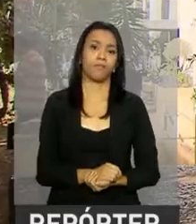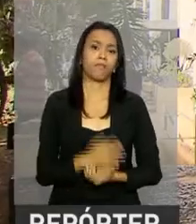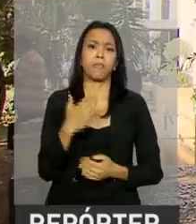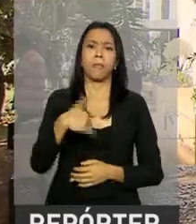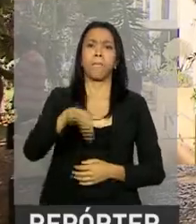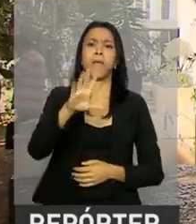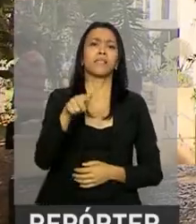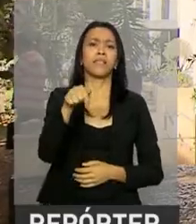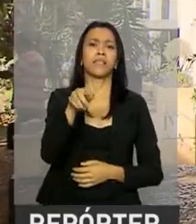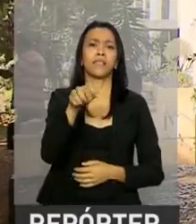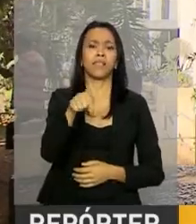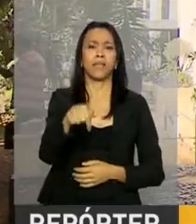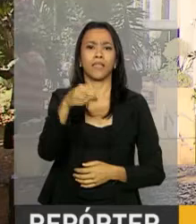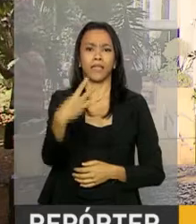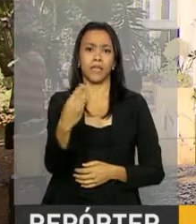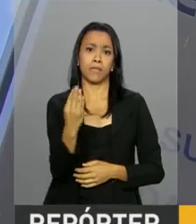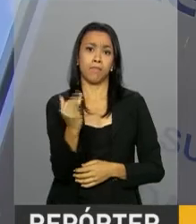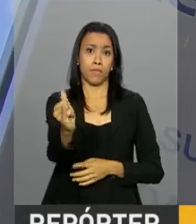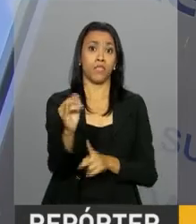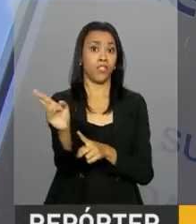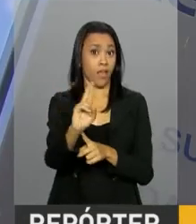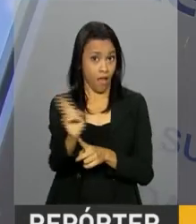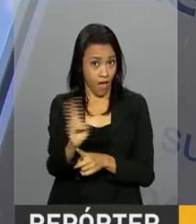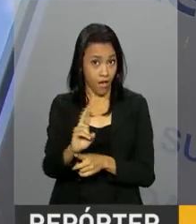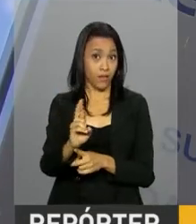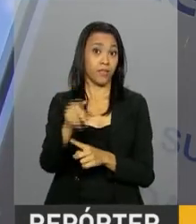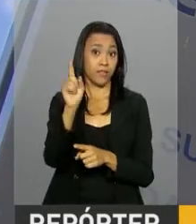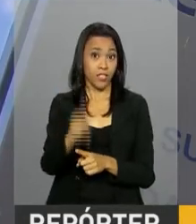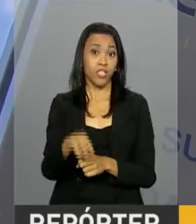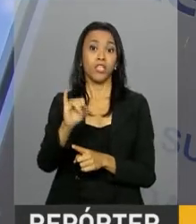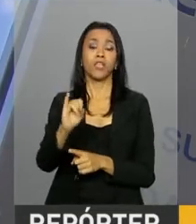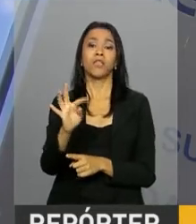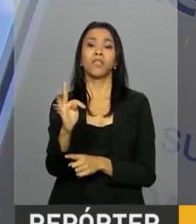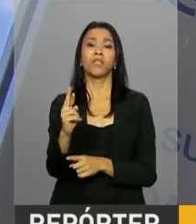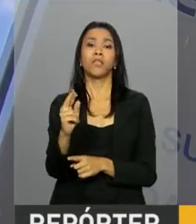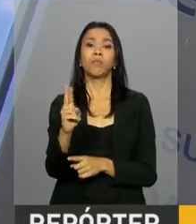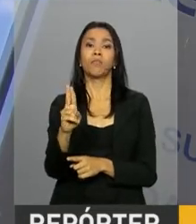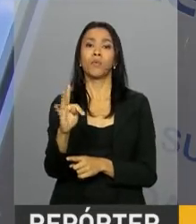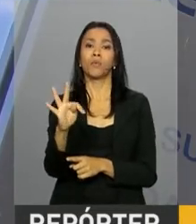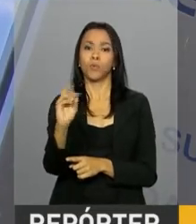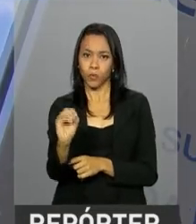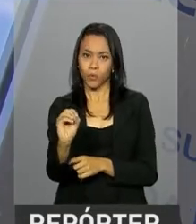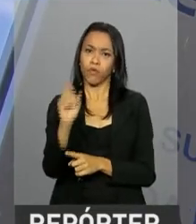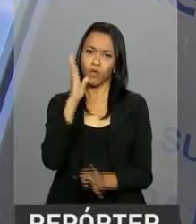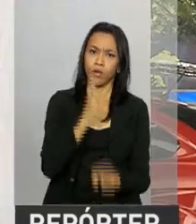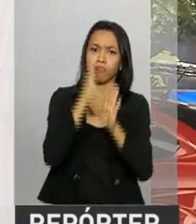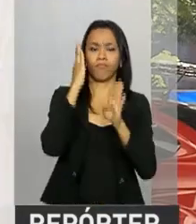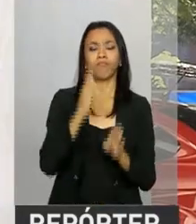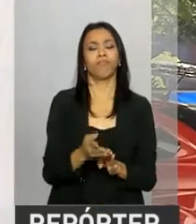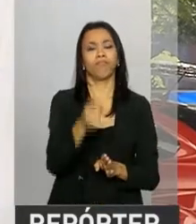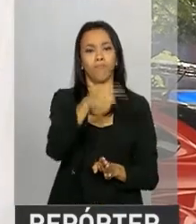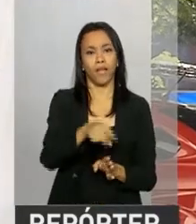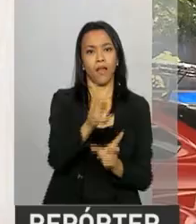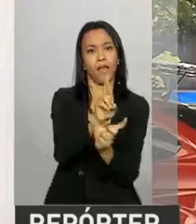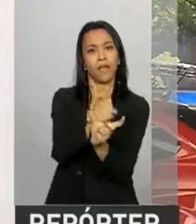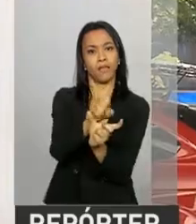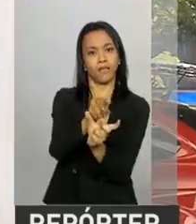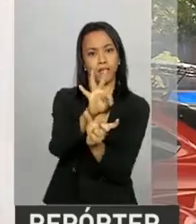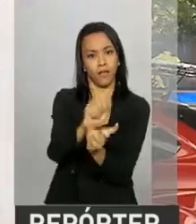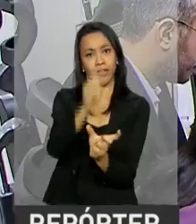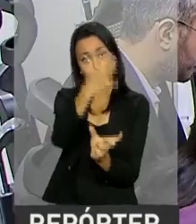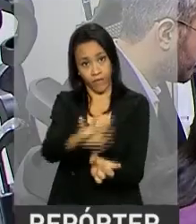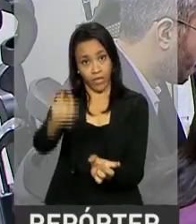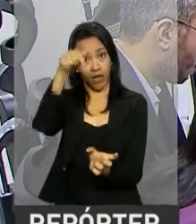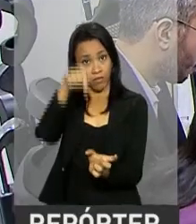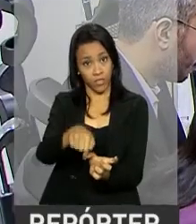Mais de 73 bilhões de reais em créditos tributários foram identificados pela Receita Federal de janeiro a agosto deste